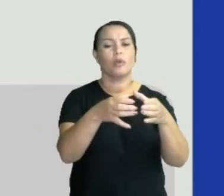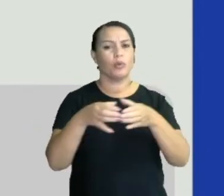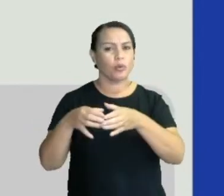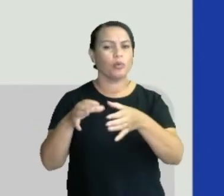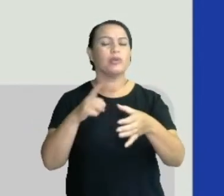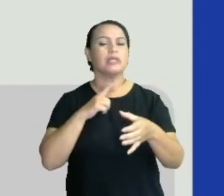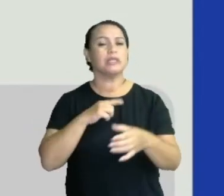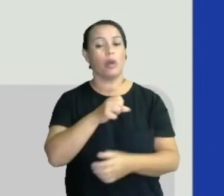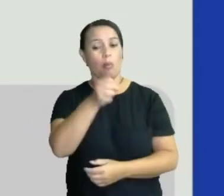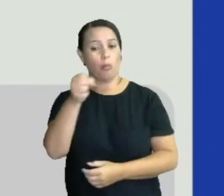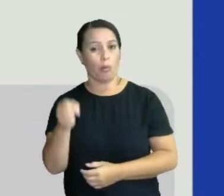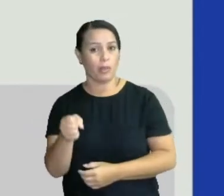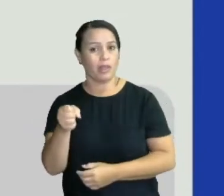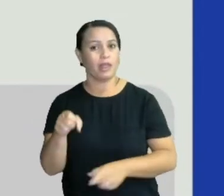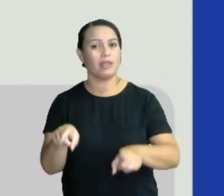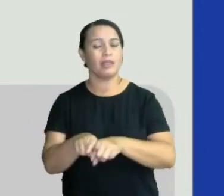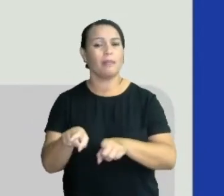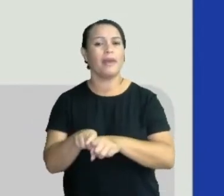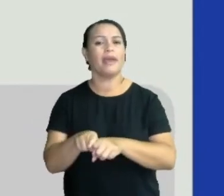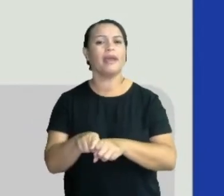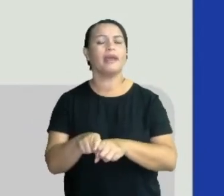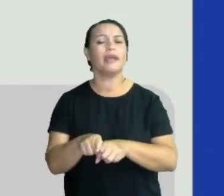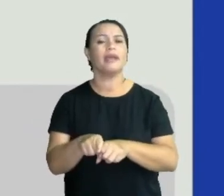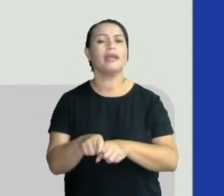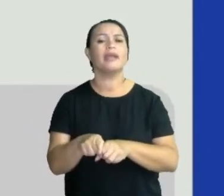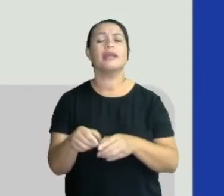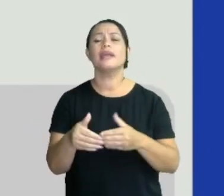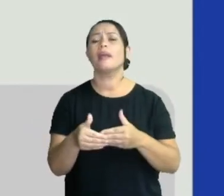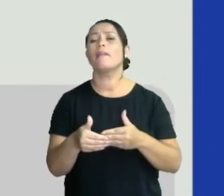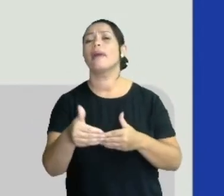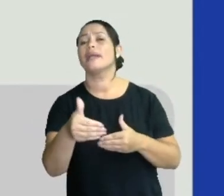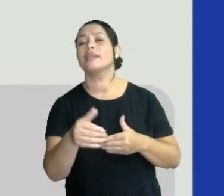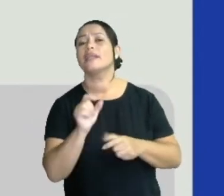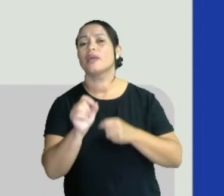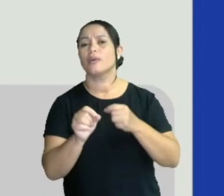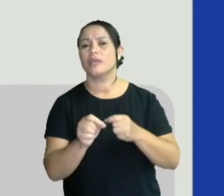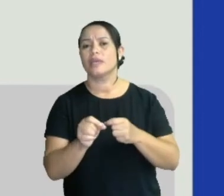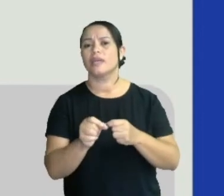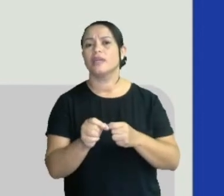tinham poder e que a partir daí é que